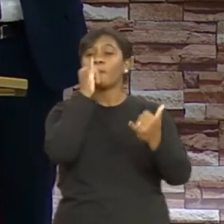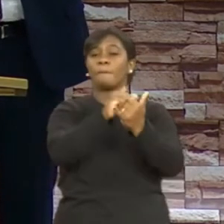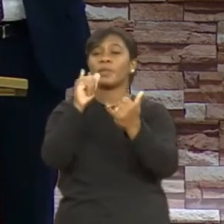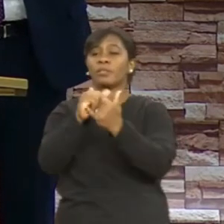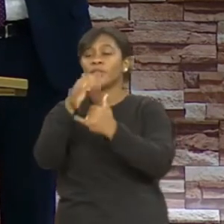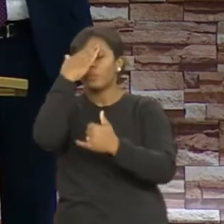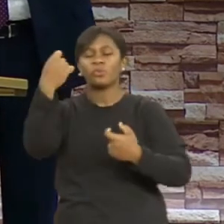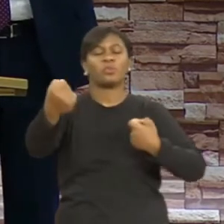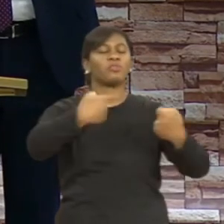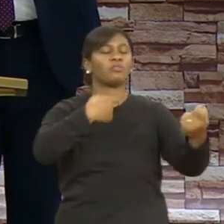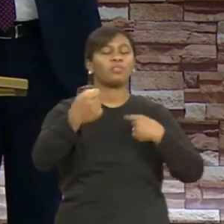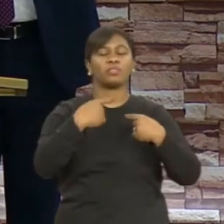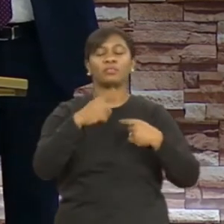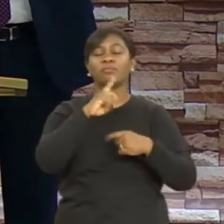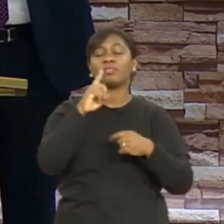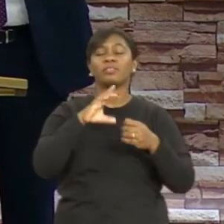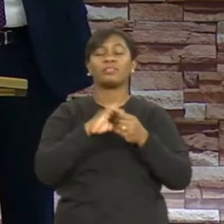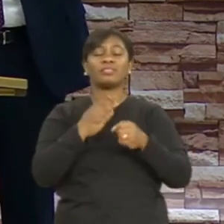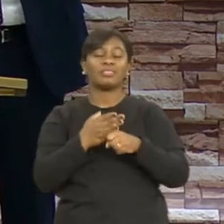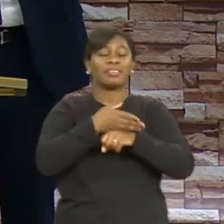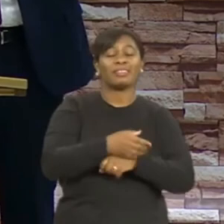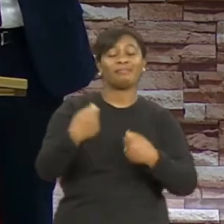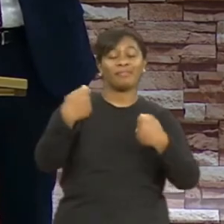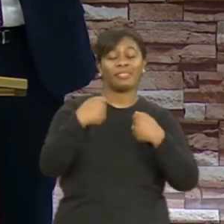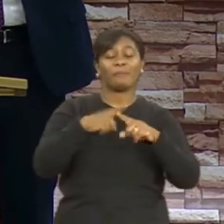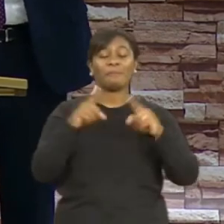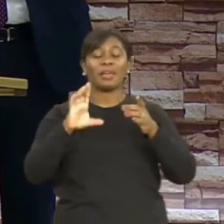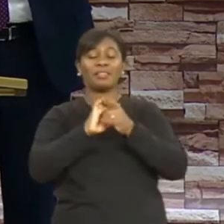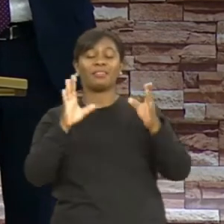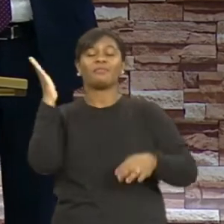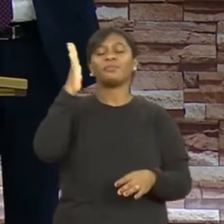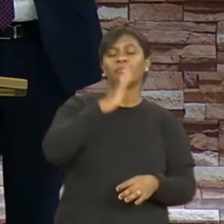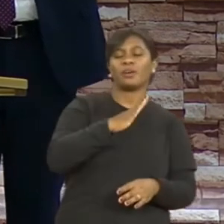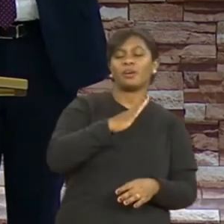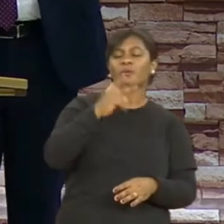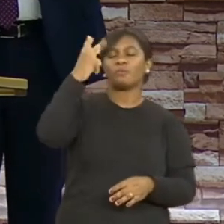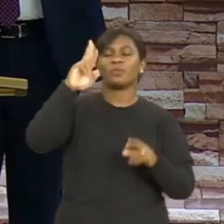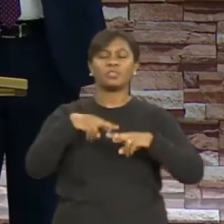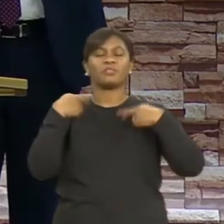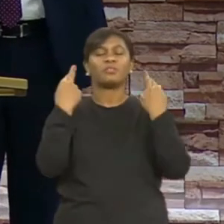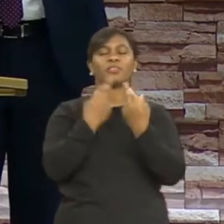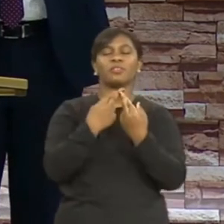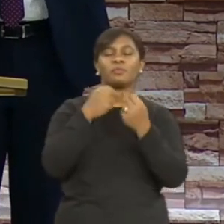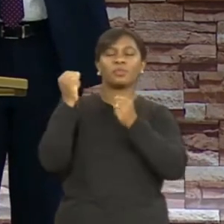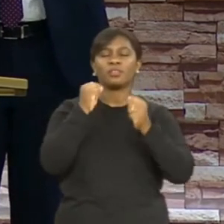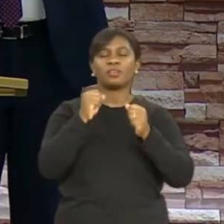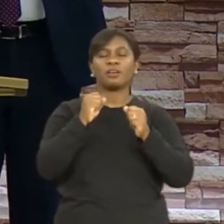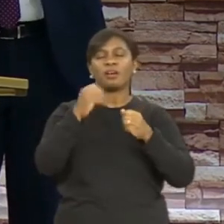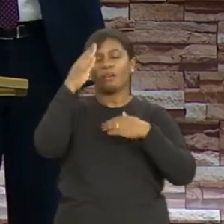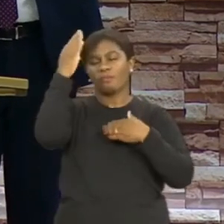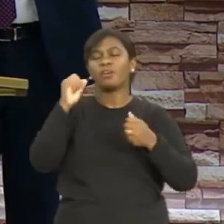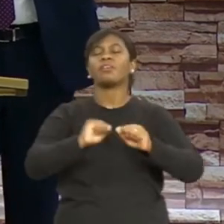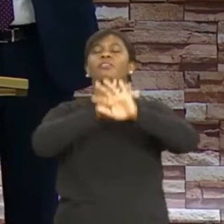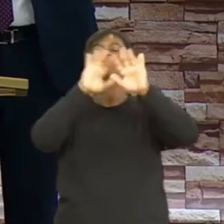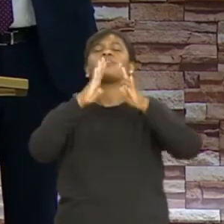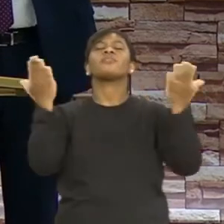aos nossos devedores. Não nos deixe cair em tentação, mas nos livra de todo mal, pois o teu reino é o poder, a